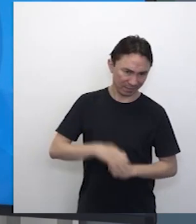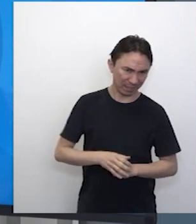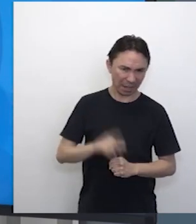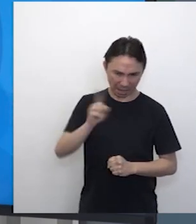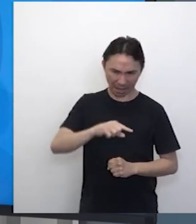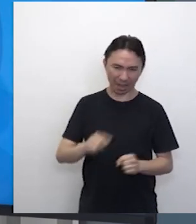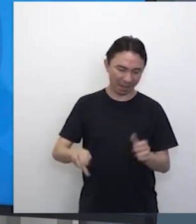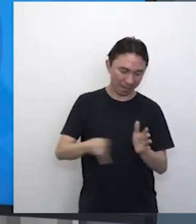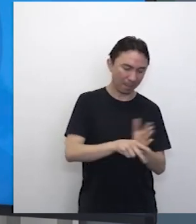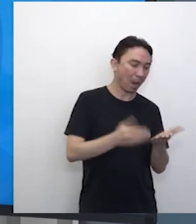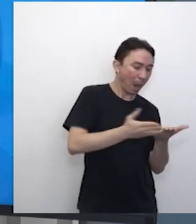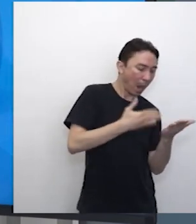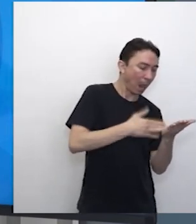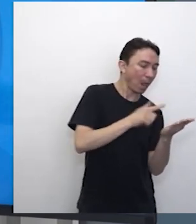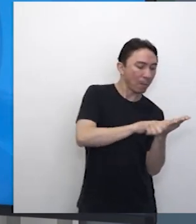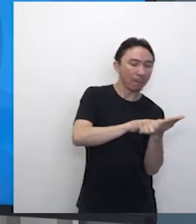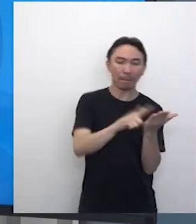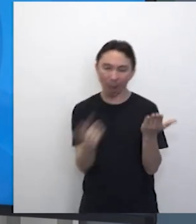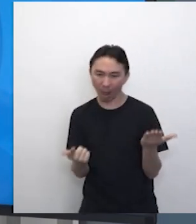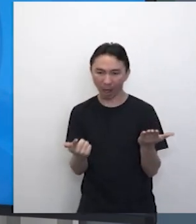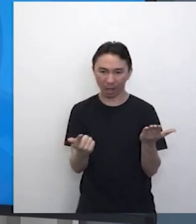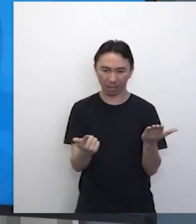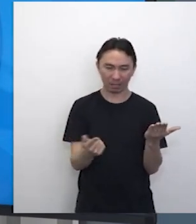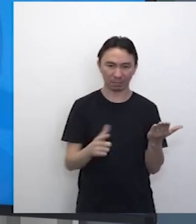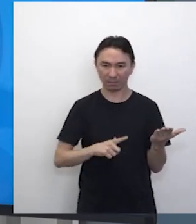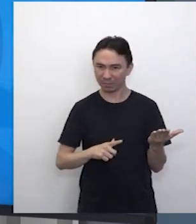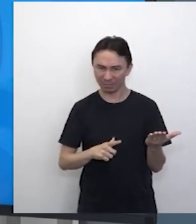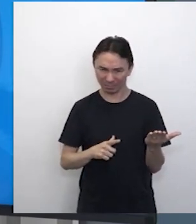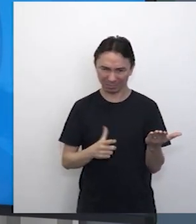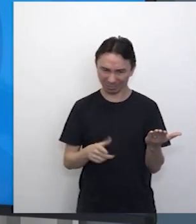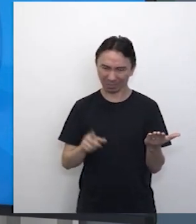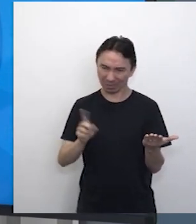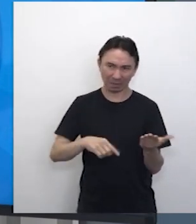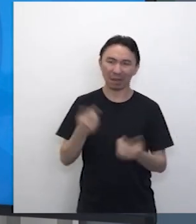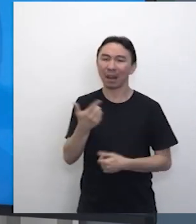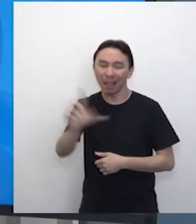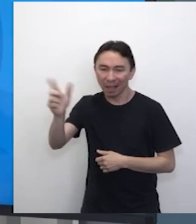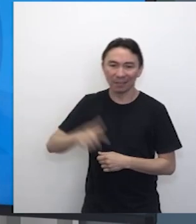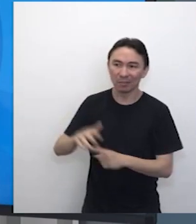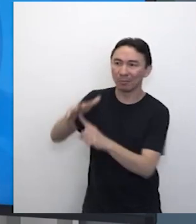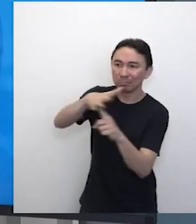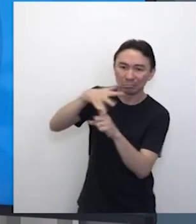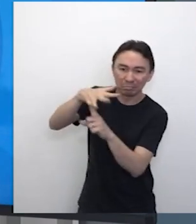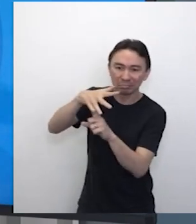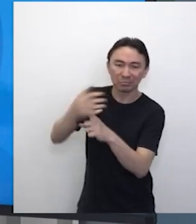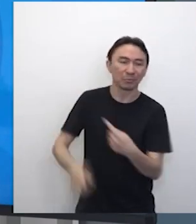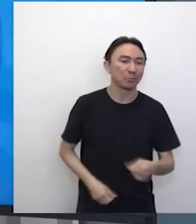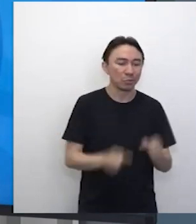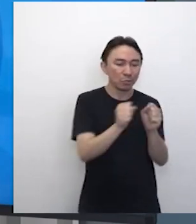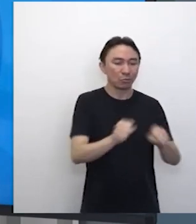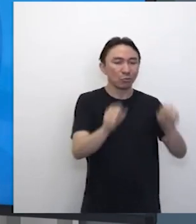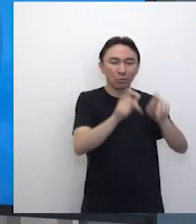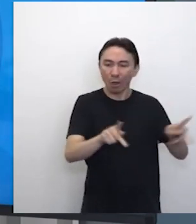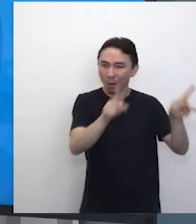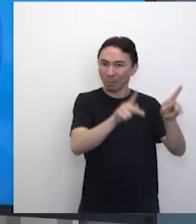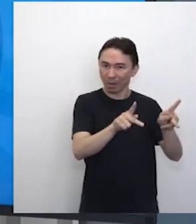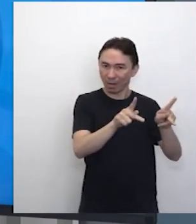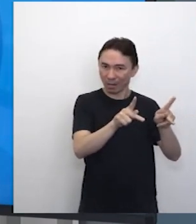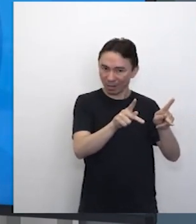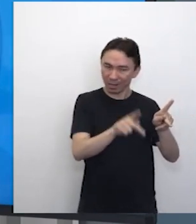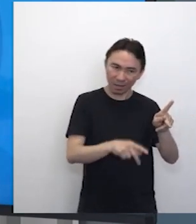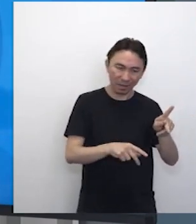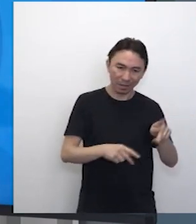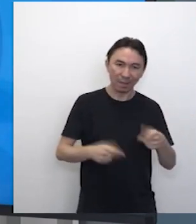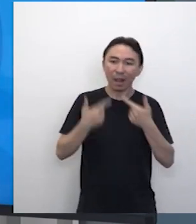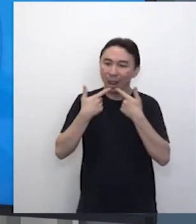gramática, não é a língua portuguesa dos livros, não é a língua portuguesa, sei lá, do feirante, do mercado, do shopping, do dia a dia. É a língua de